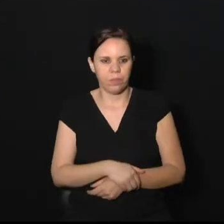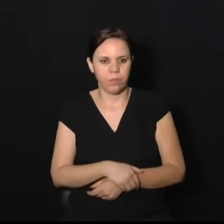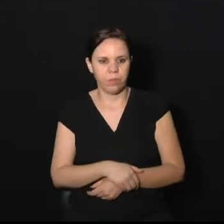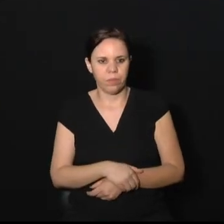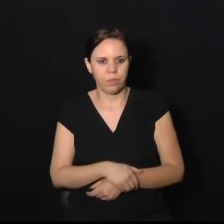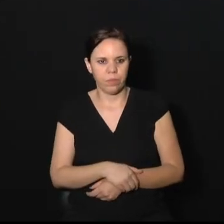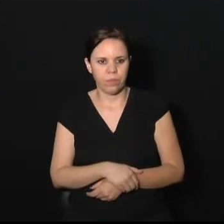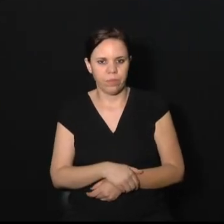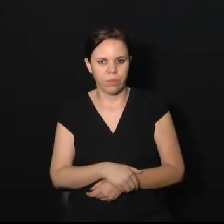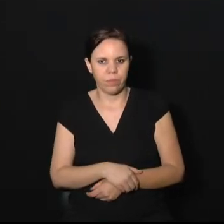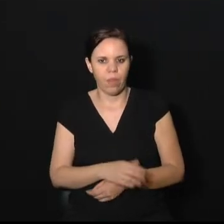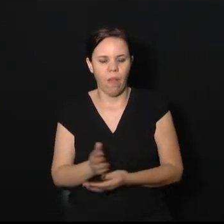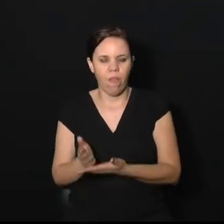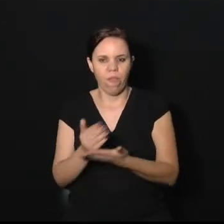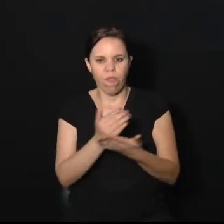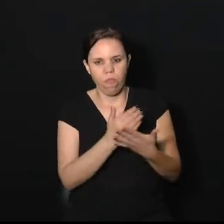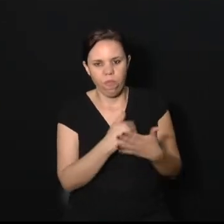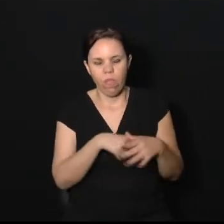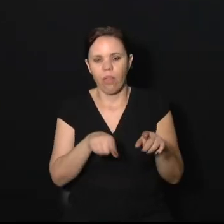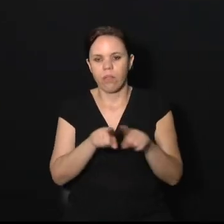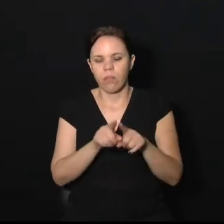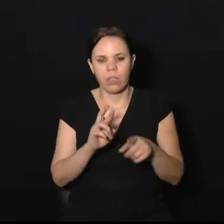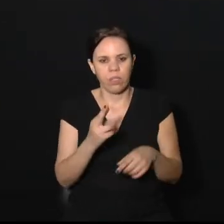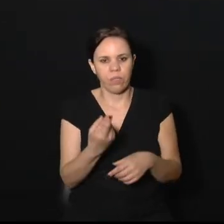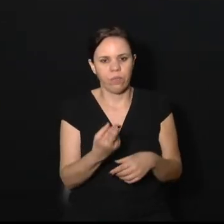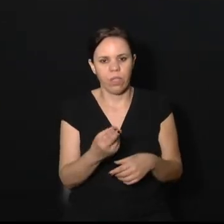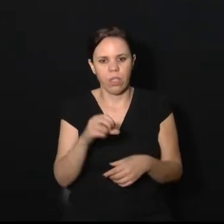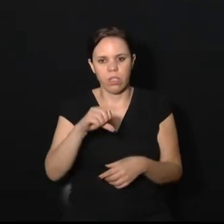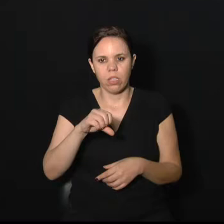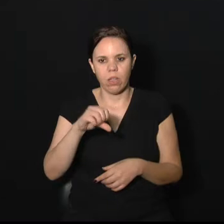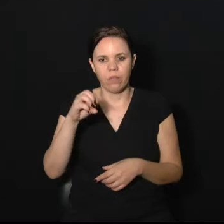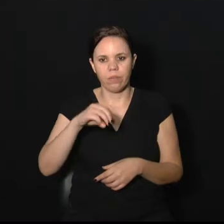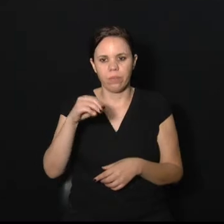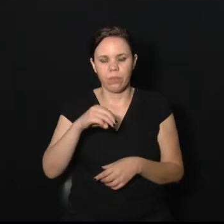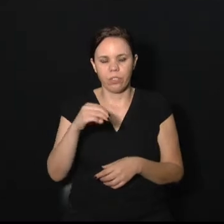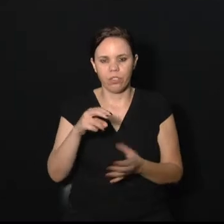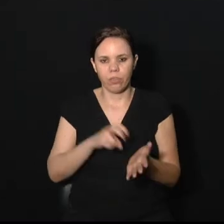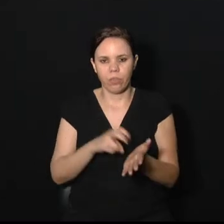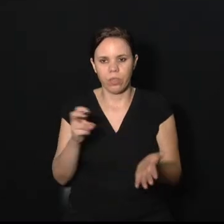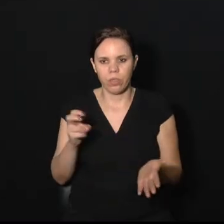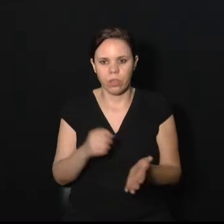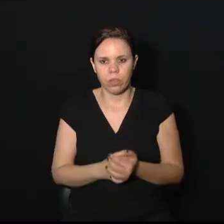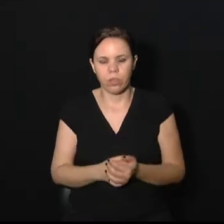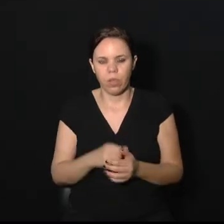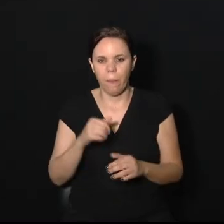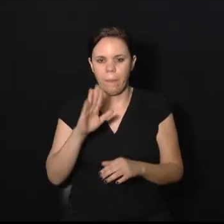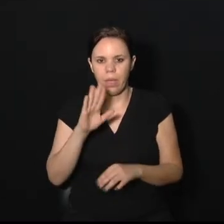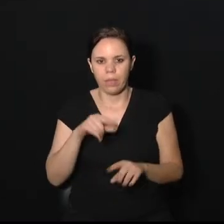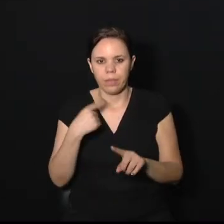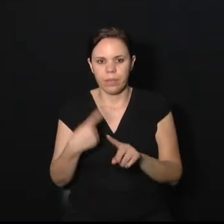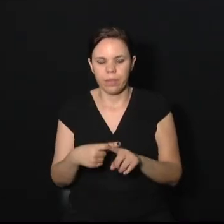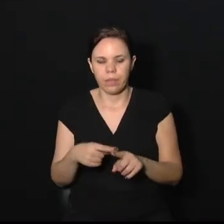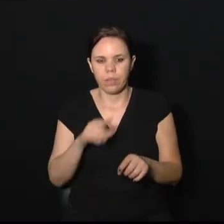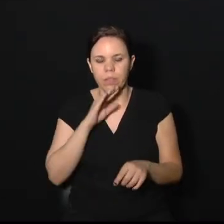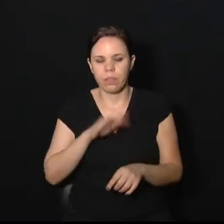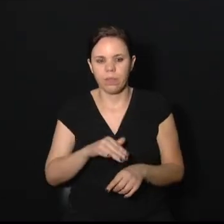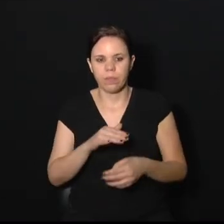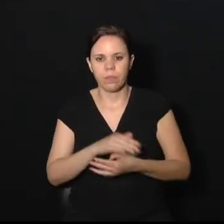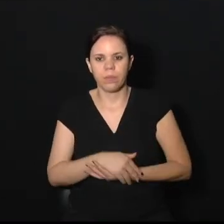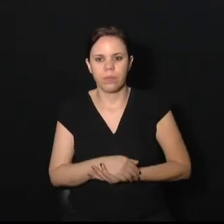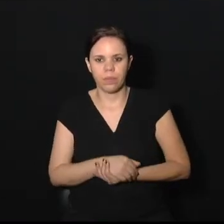análise de dados resolveu... demorava 9 minutos quem ia de manhã e 9 minutos a mais na parte da tarde.